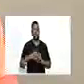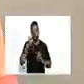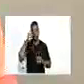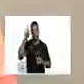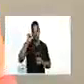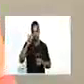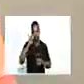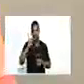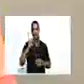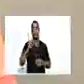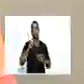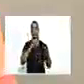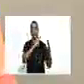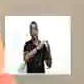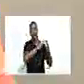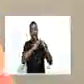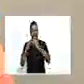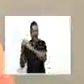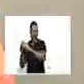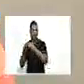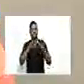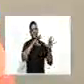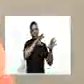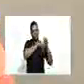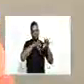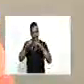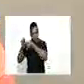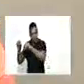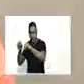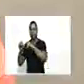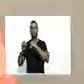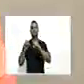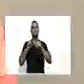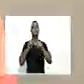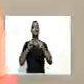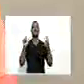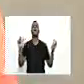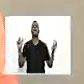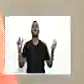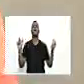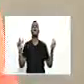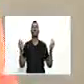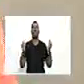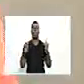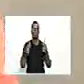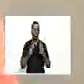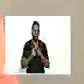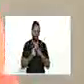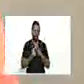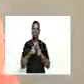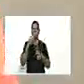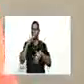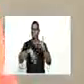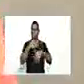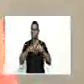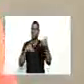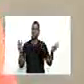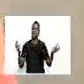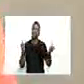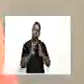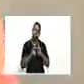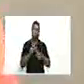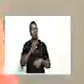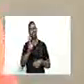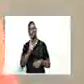Nossa de recolher porta a porta é para diminuir a a a eh a a bagunça não a